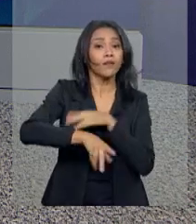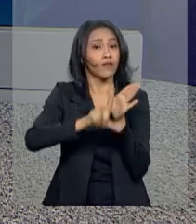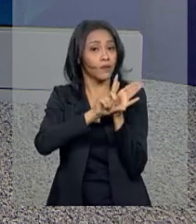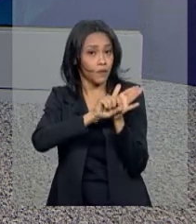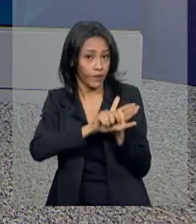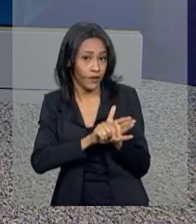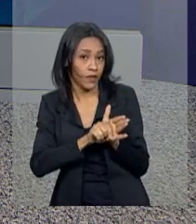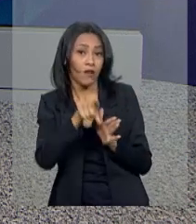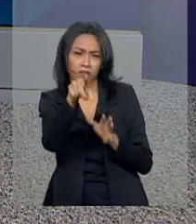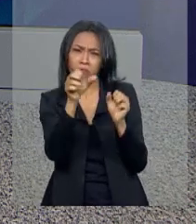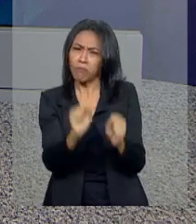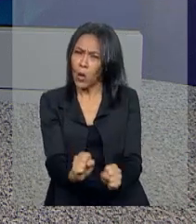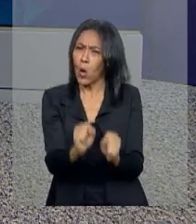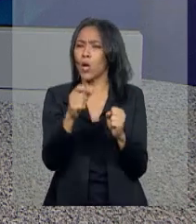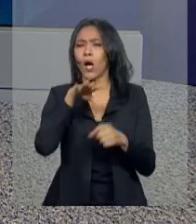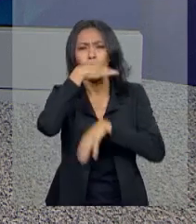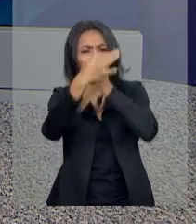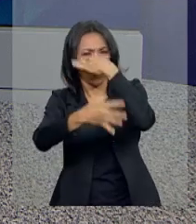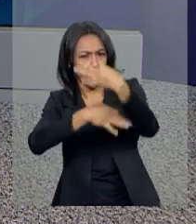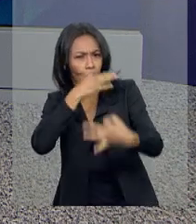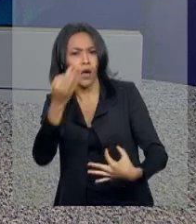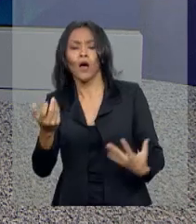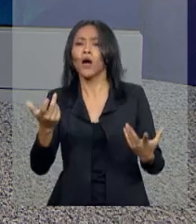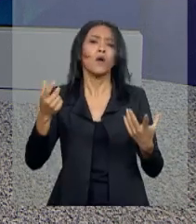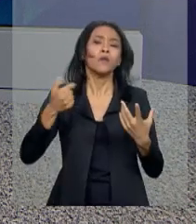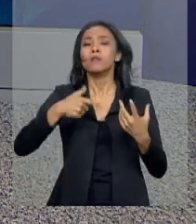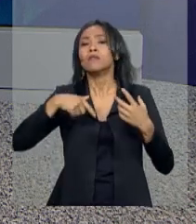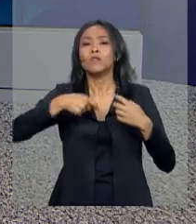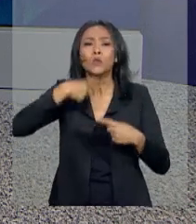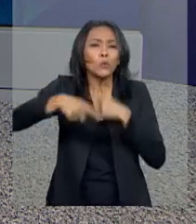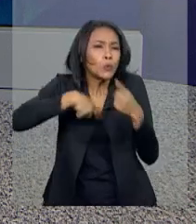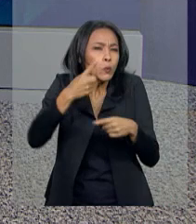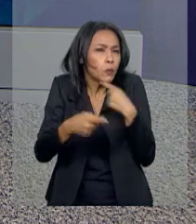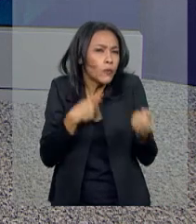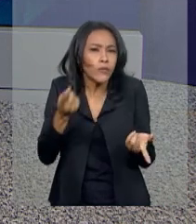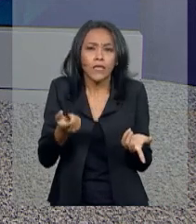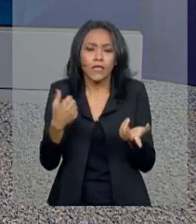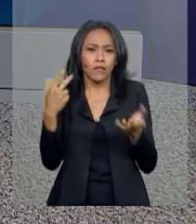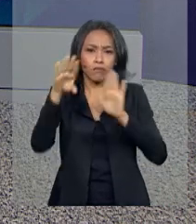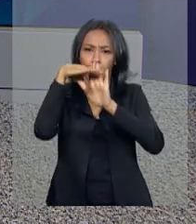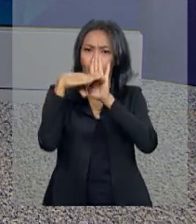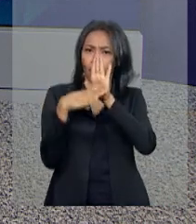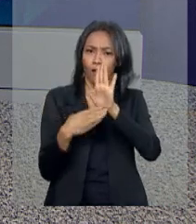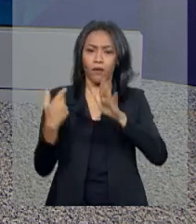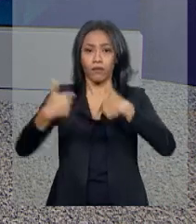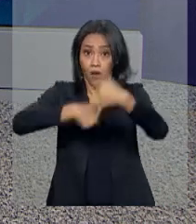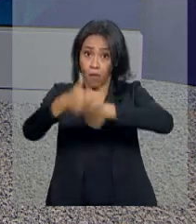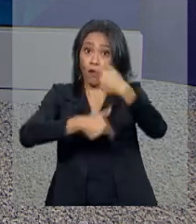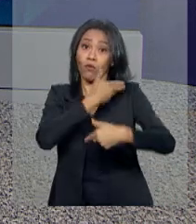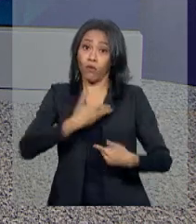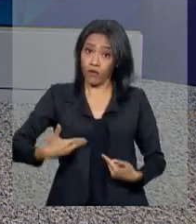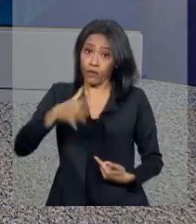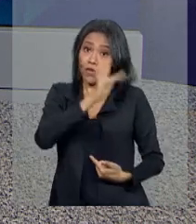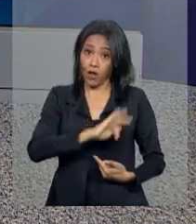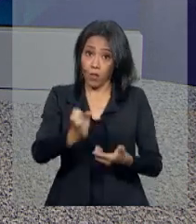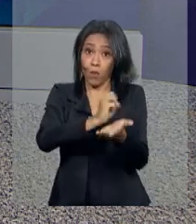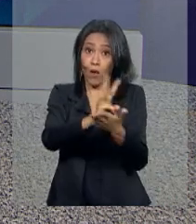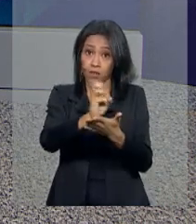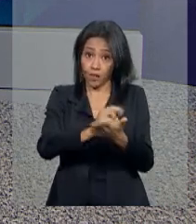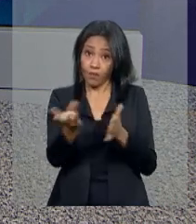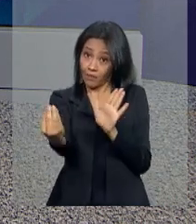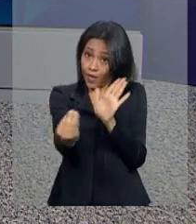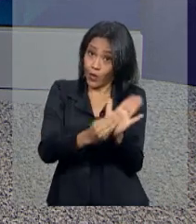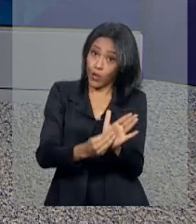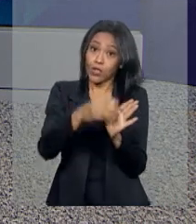Twitter. Você pode mandar suas sugestões de reportagens e dúvidas sobre programas e ações do governo federal para o nosso WhatsApp. Anote